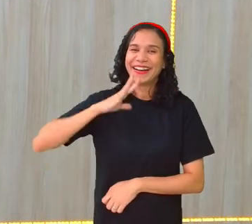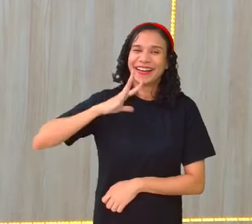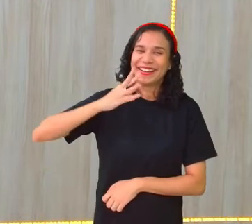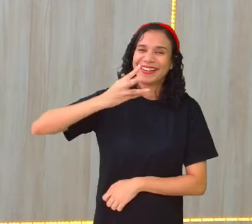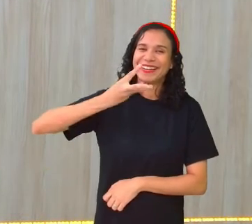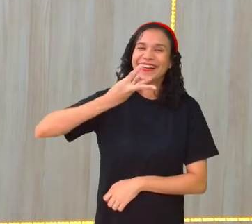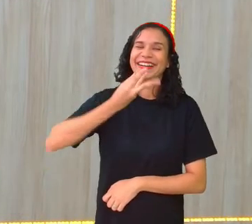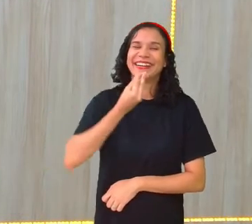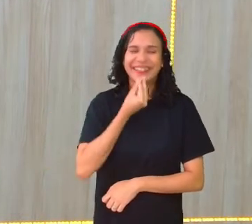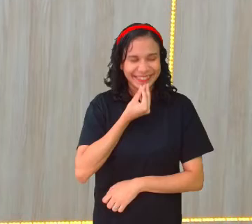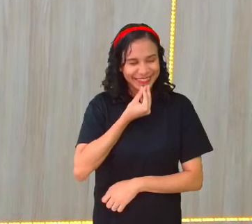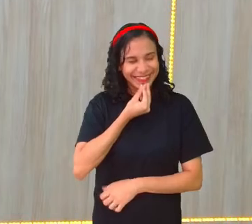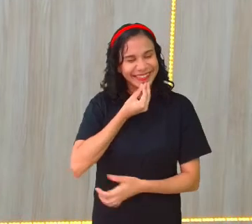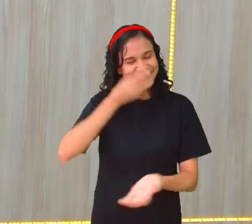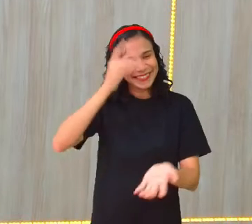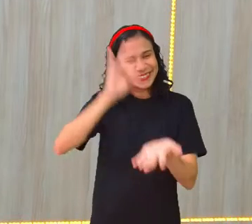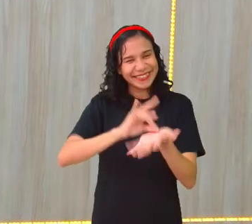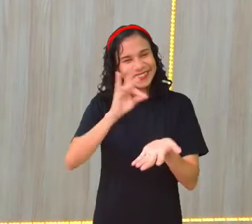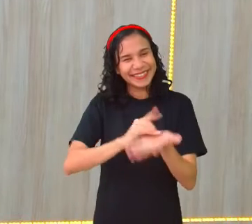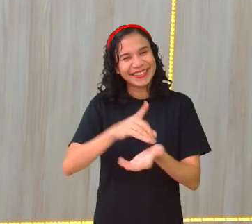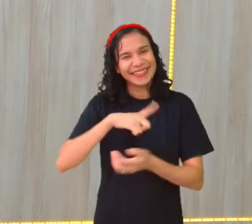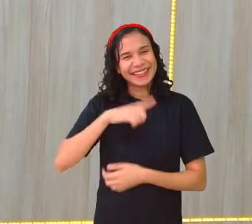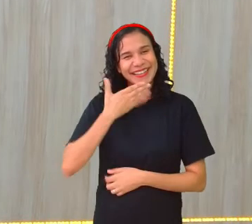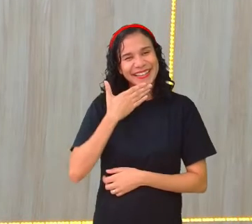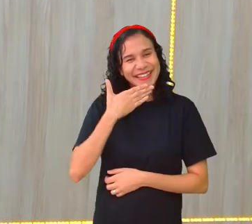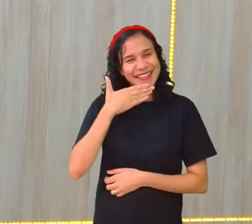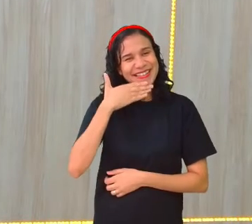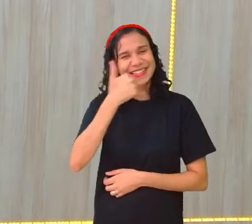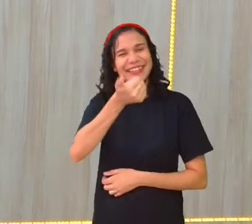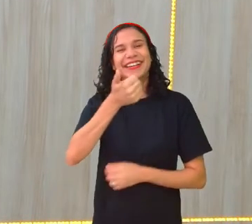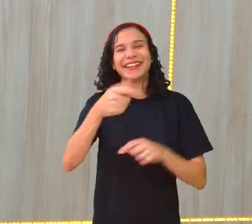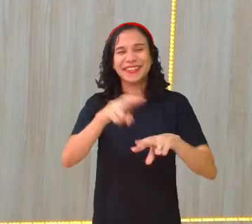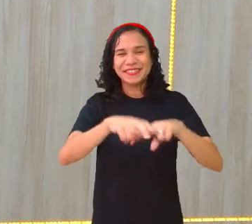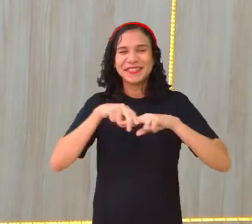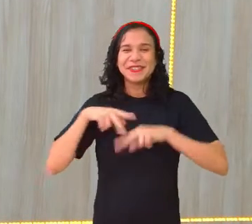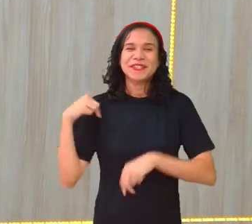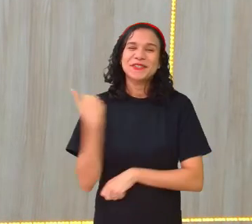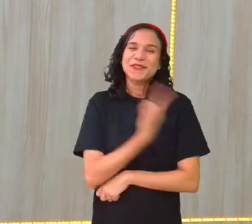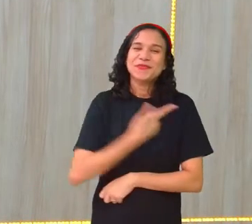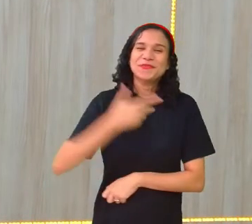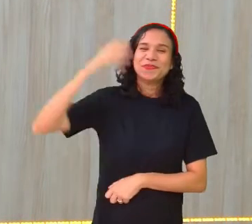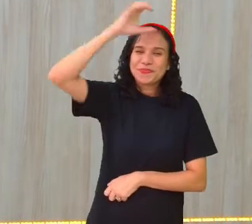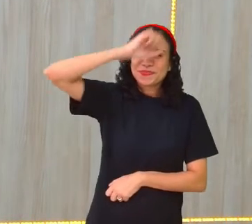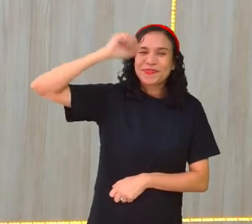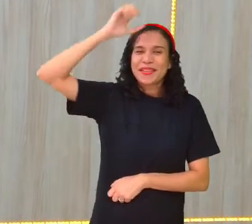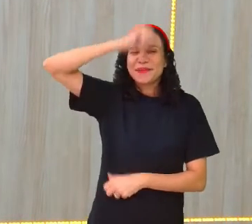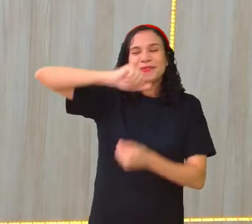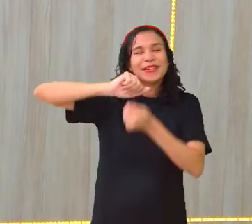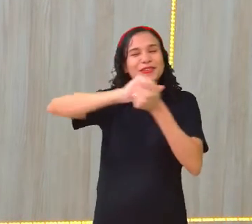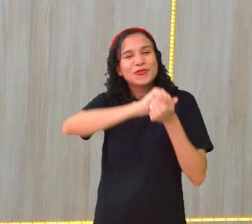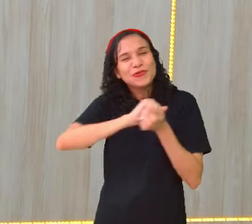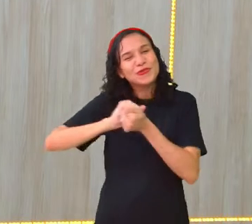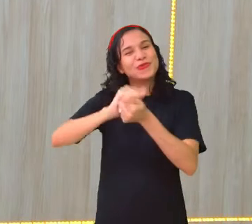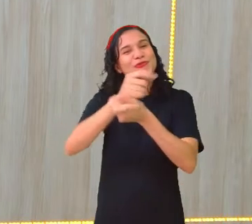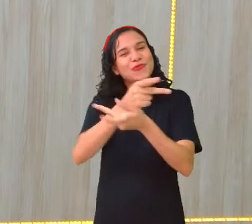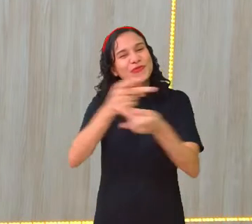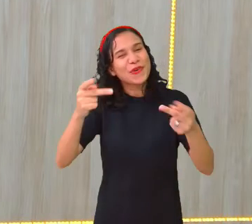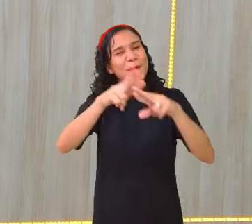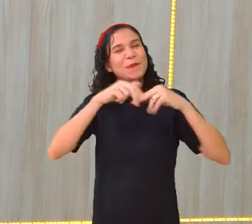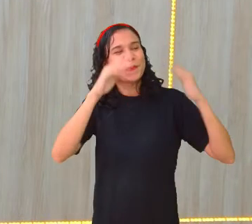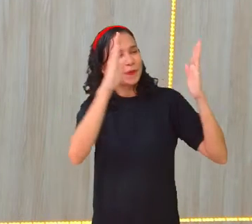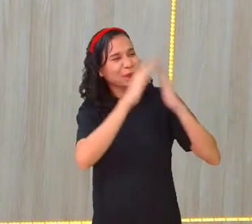conhecimento, né? Na realidade, a gente facilita, porque também a gente aprende com vocês. Por isso que a gente pede tanto